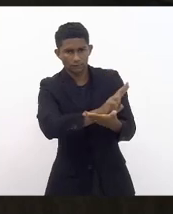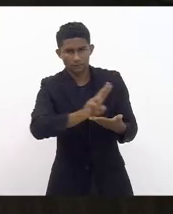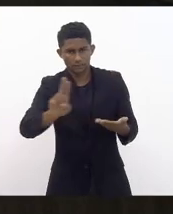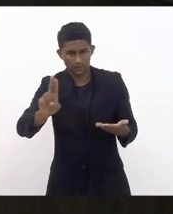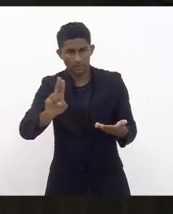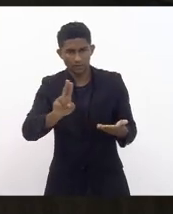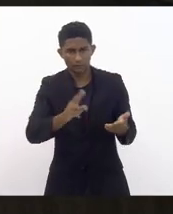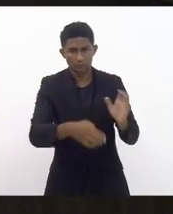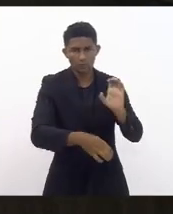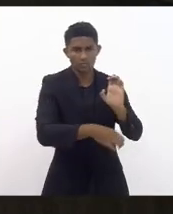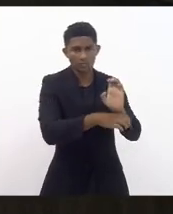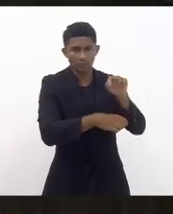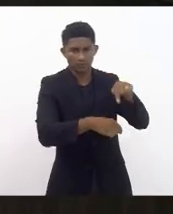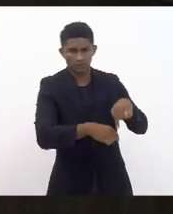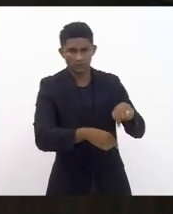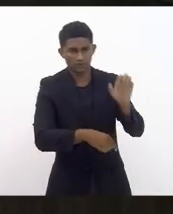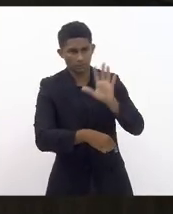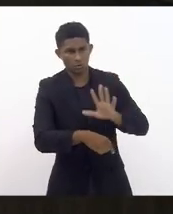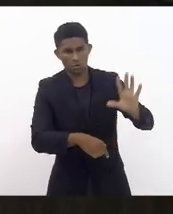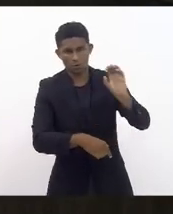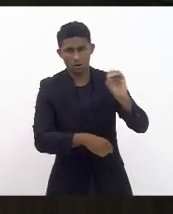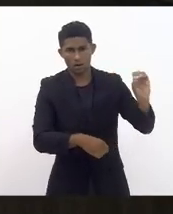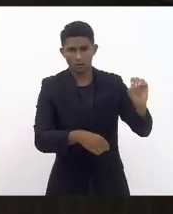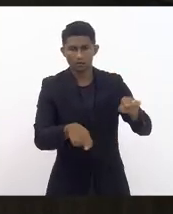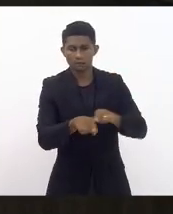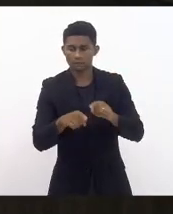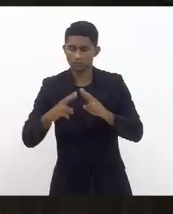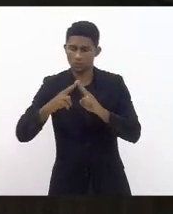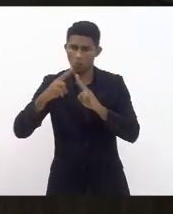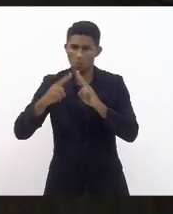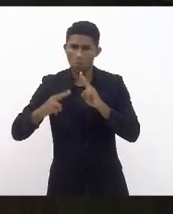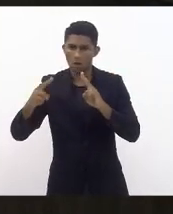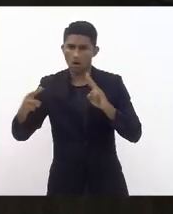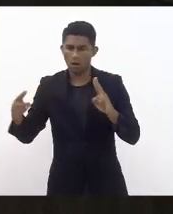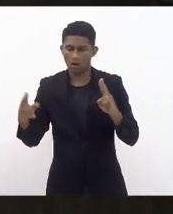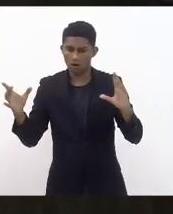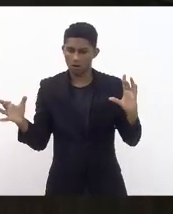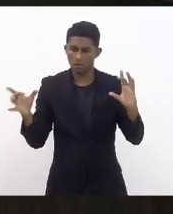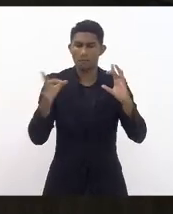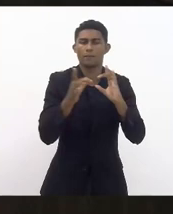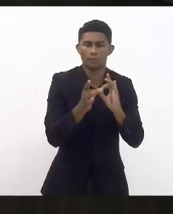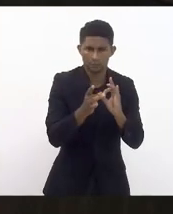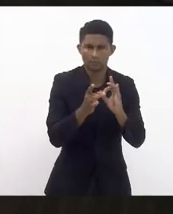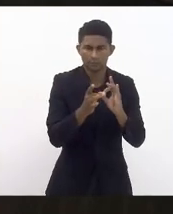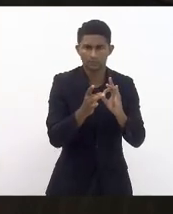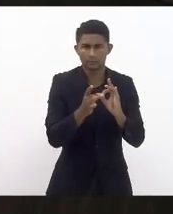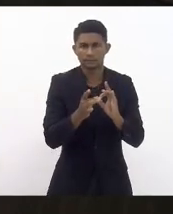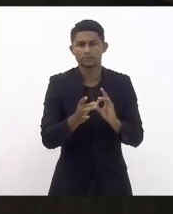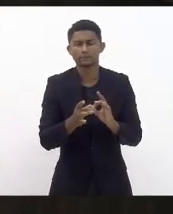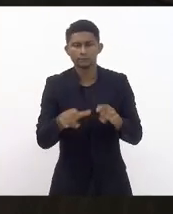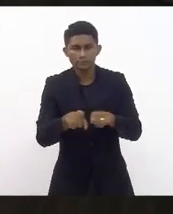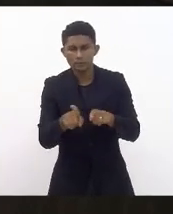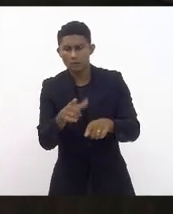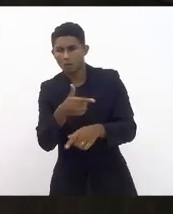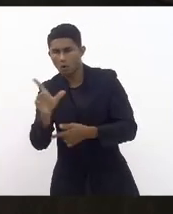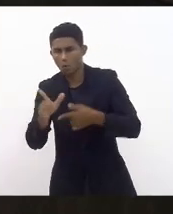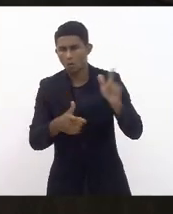da Zona Oeste pela Fundação Universidade do Estado do Rio de Janeiro e da